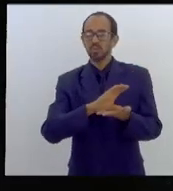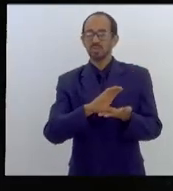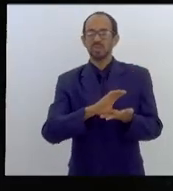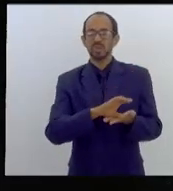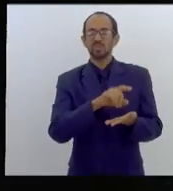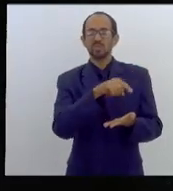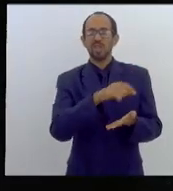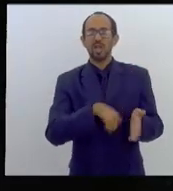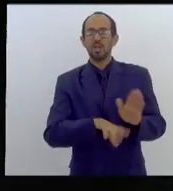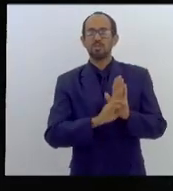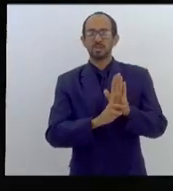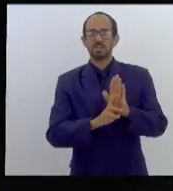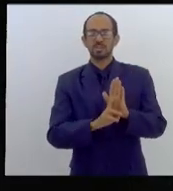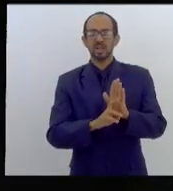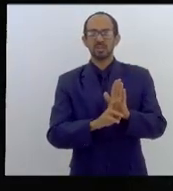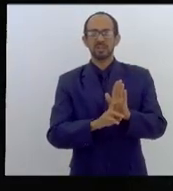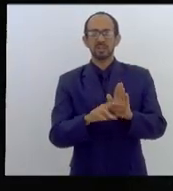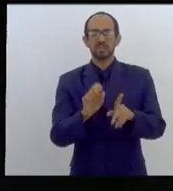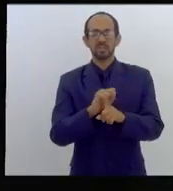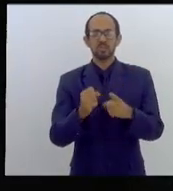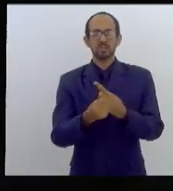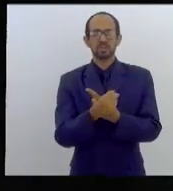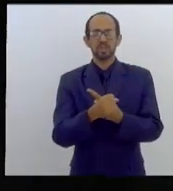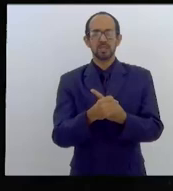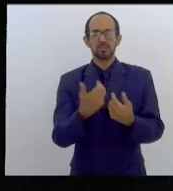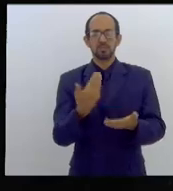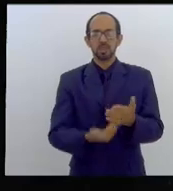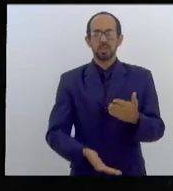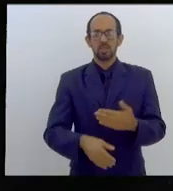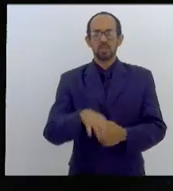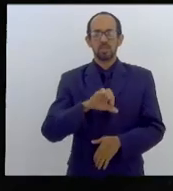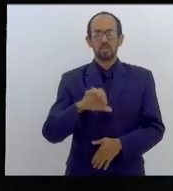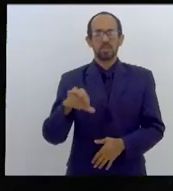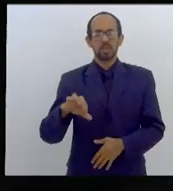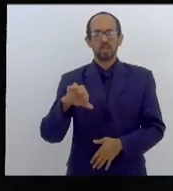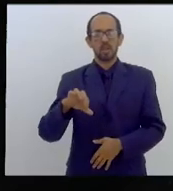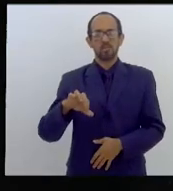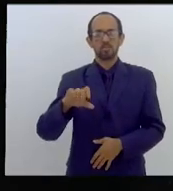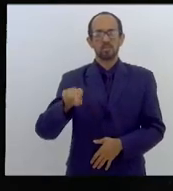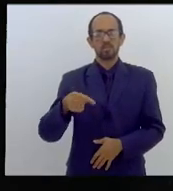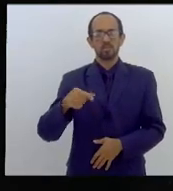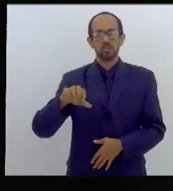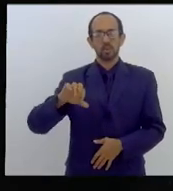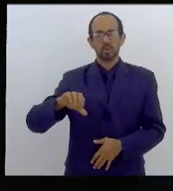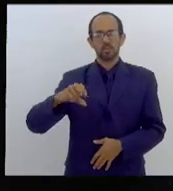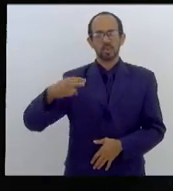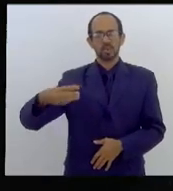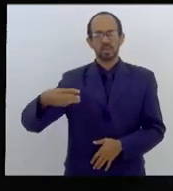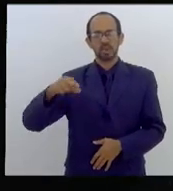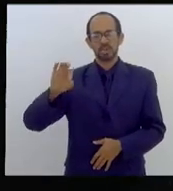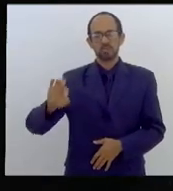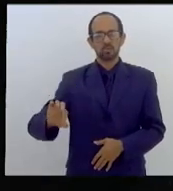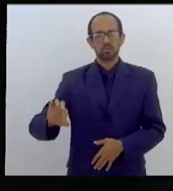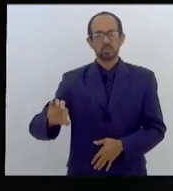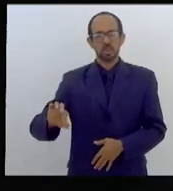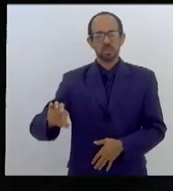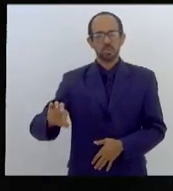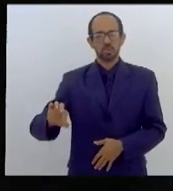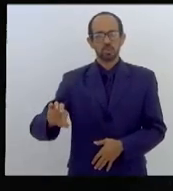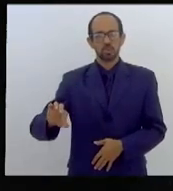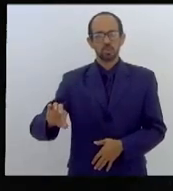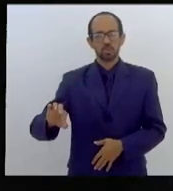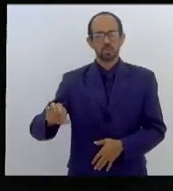da sociedade civil, perdeu 99,93 4%